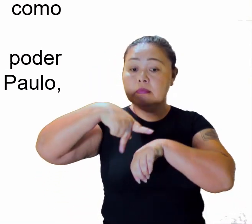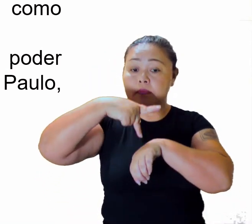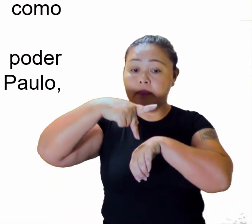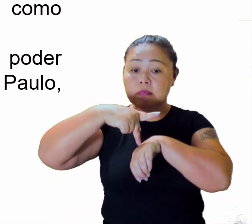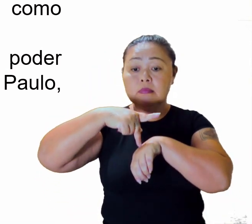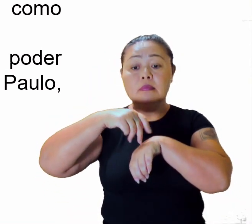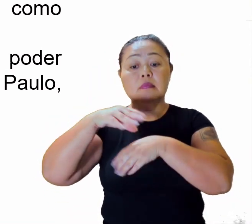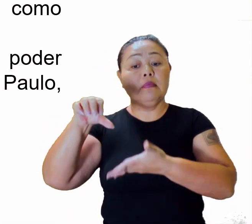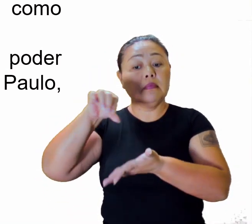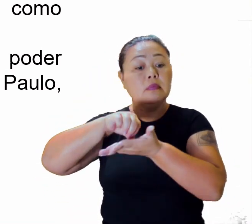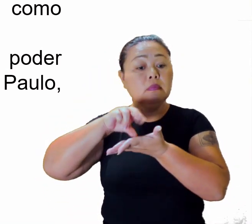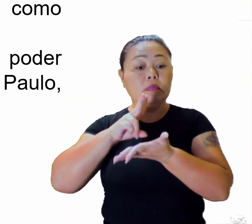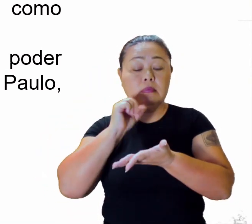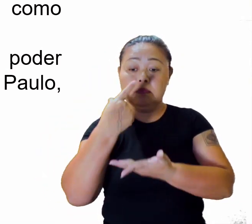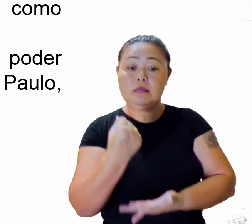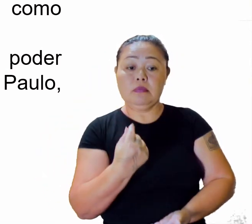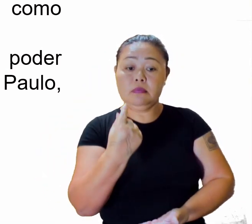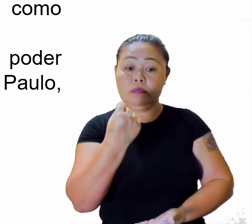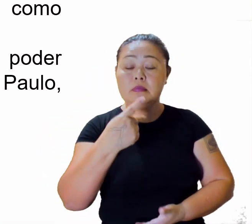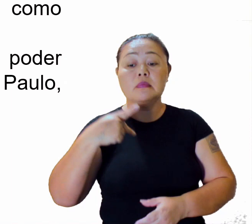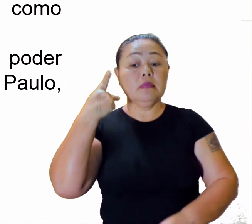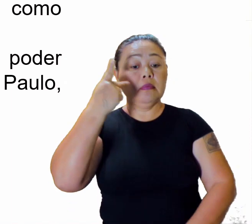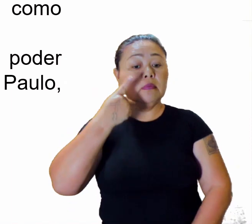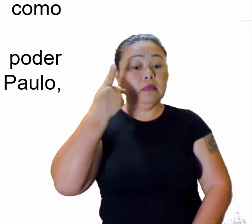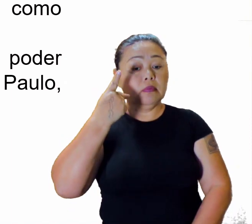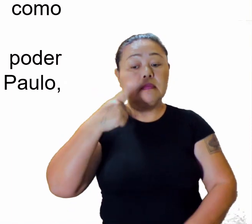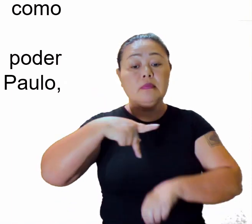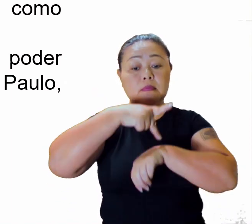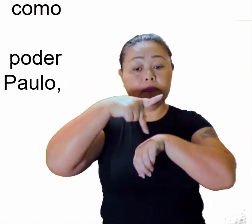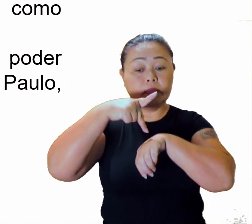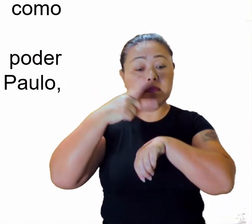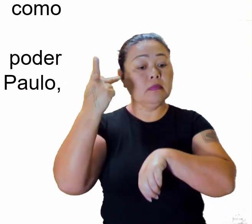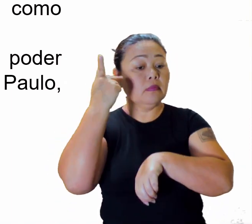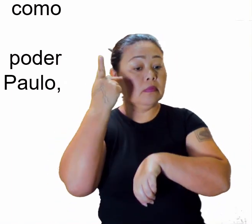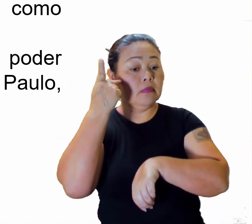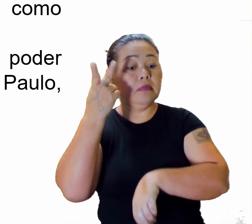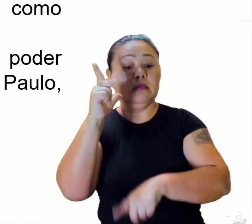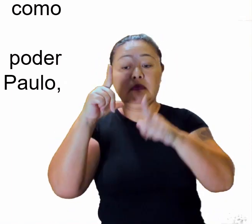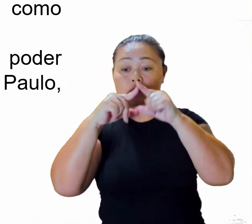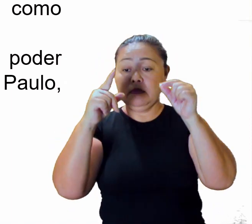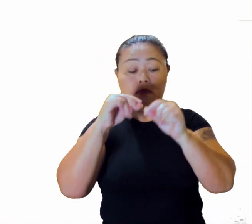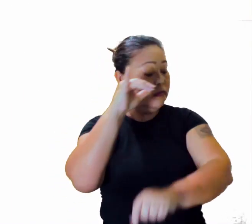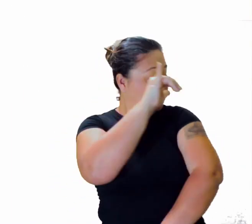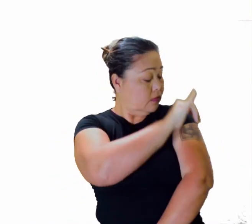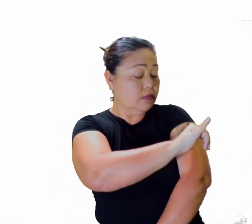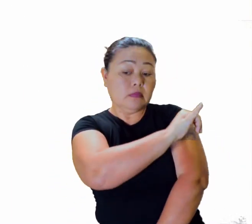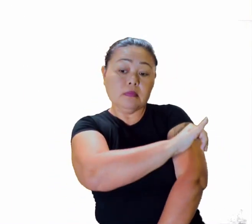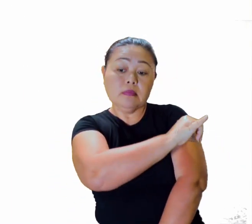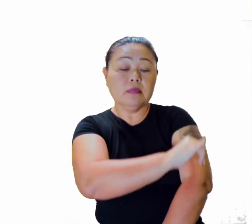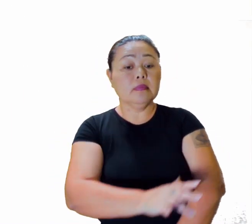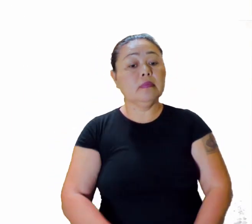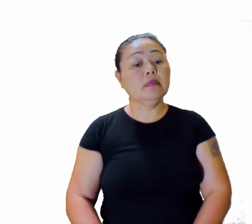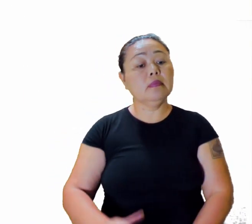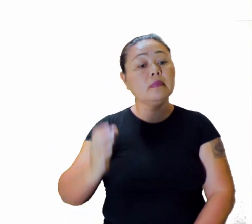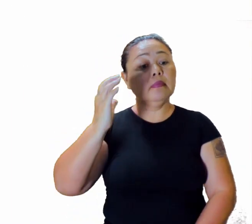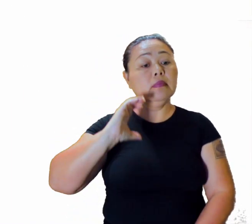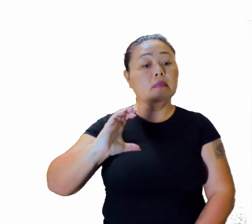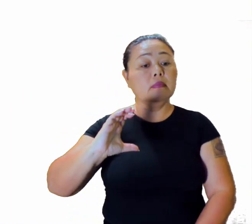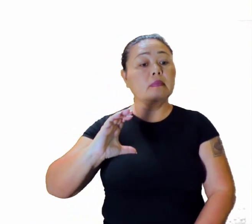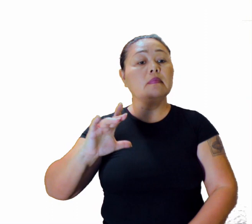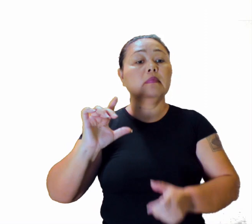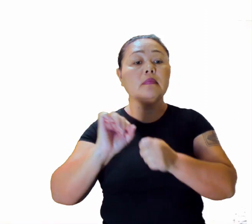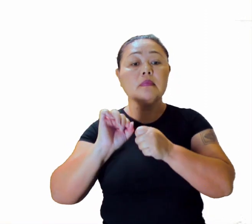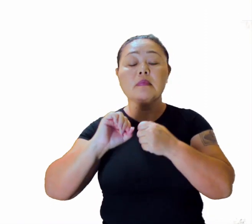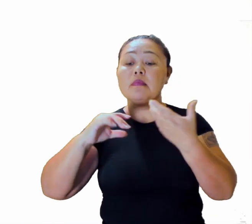nacionais, sedes do poder econômico e político do país, como São Paulo, Brasília e Rio de Janeiro. C.